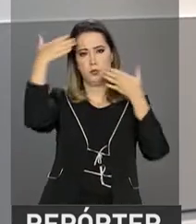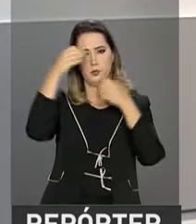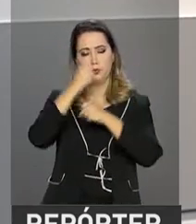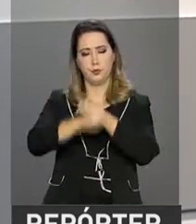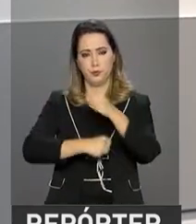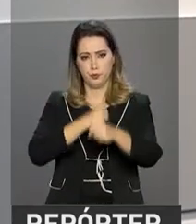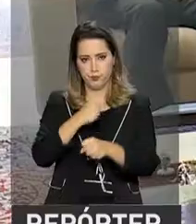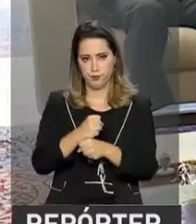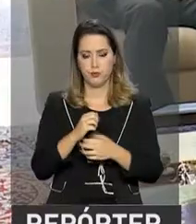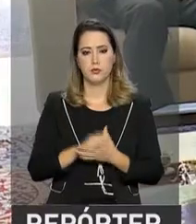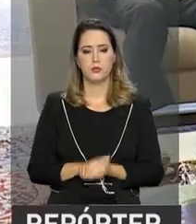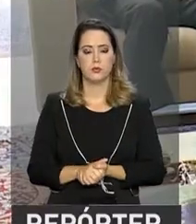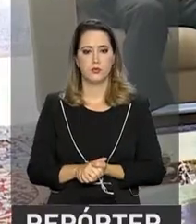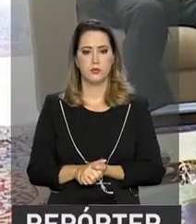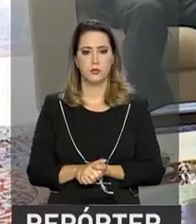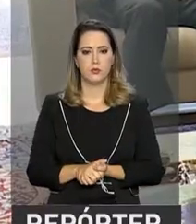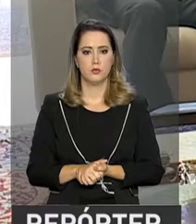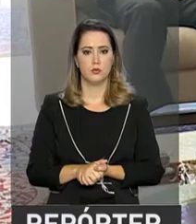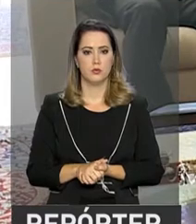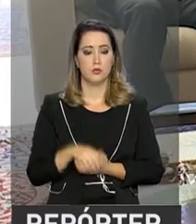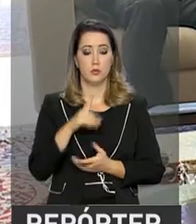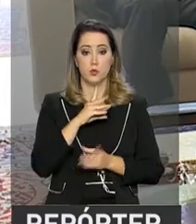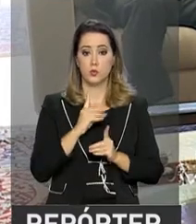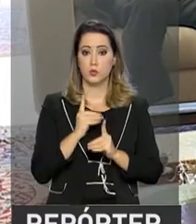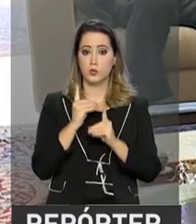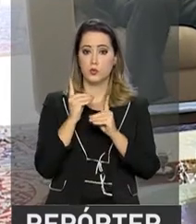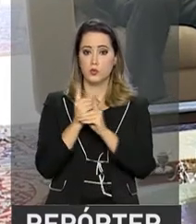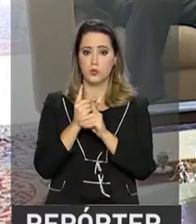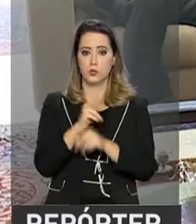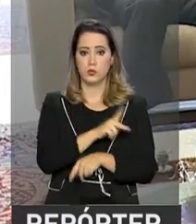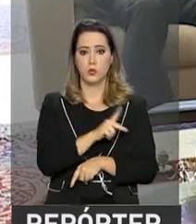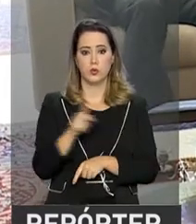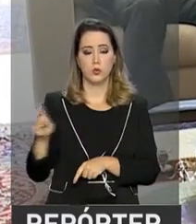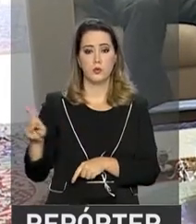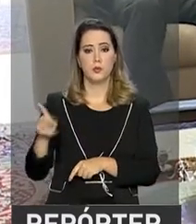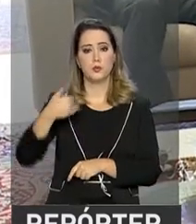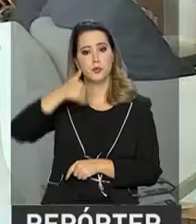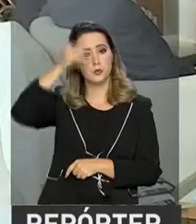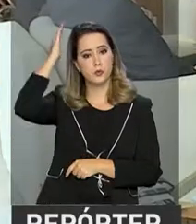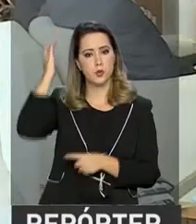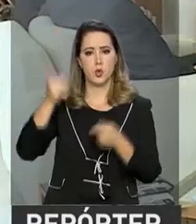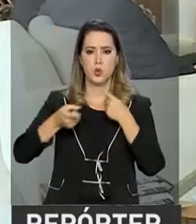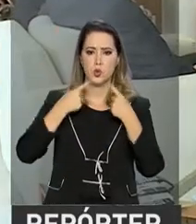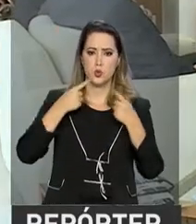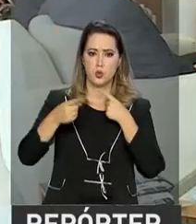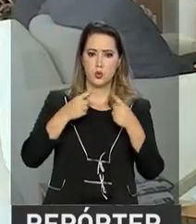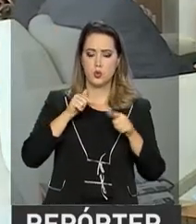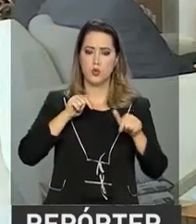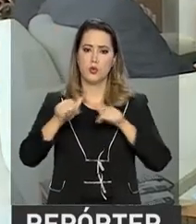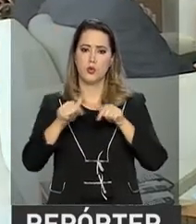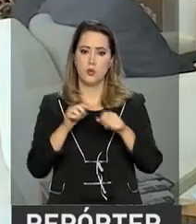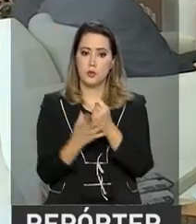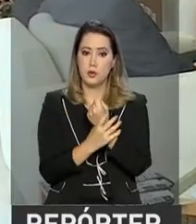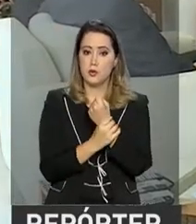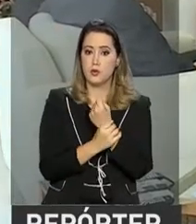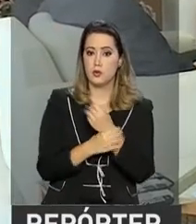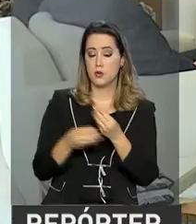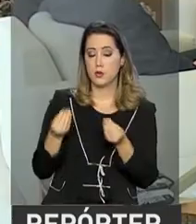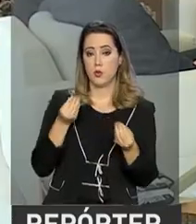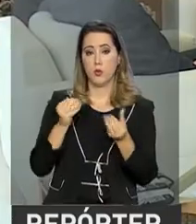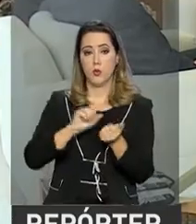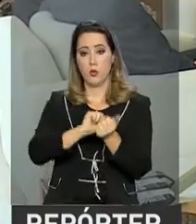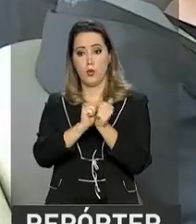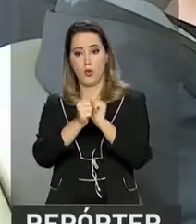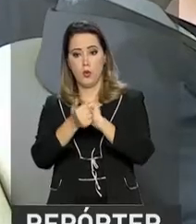vem durante o encontro o presidente michel temer discutiu ações de segurança para a copa do mundo de